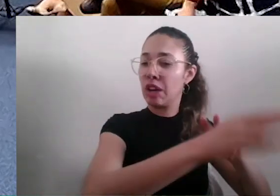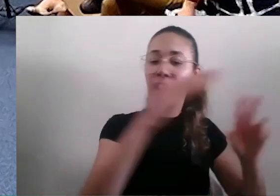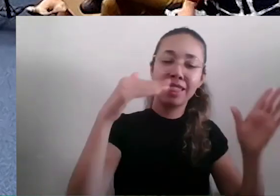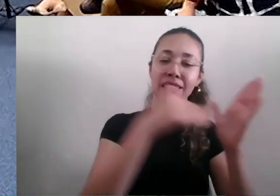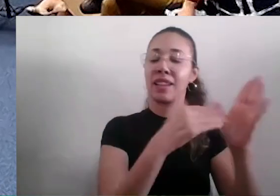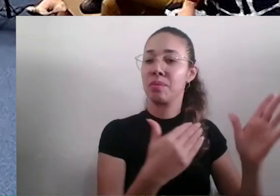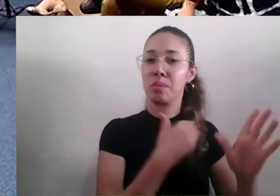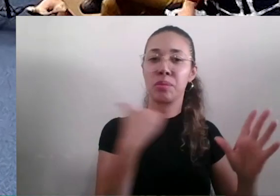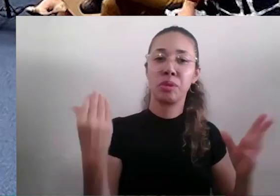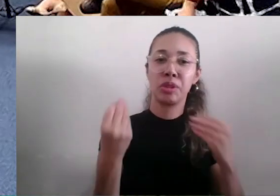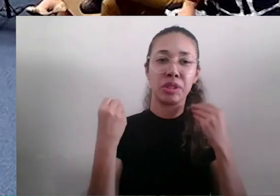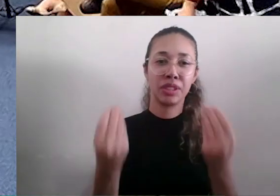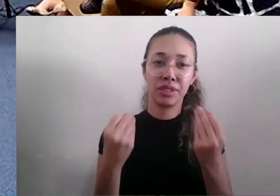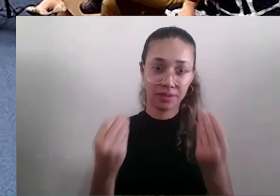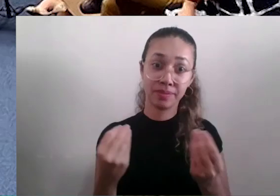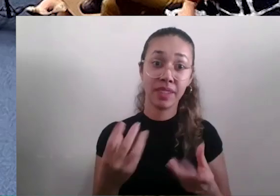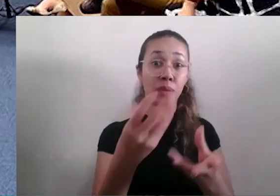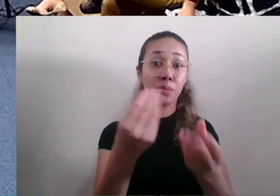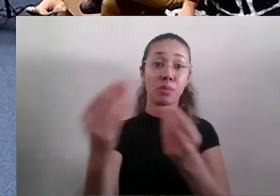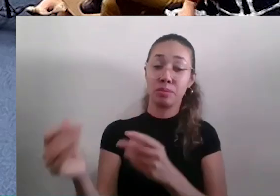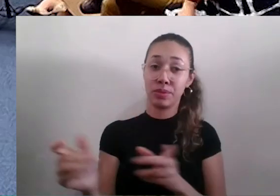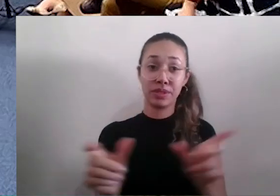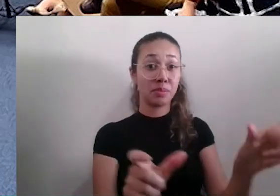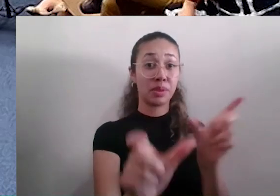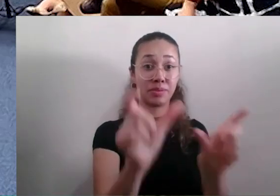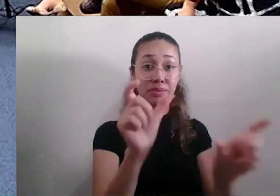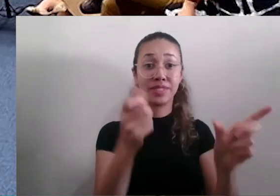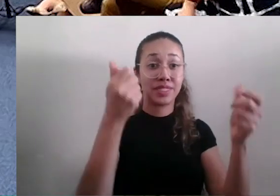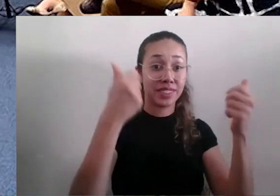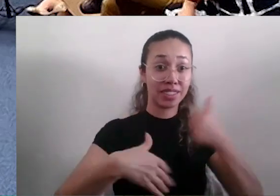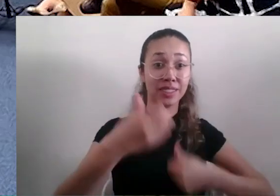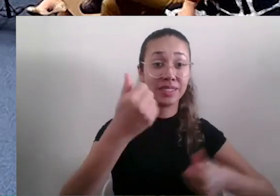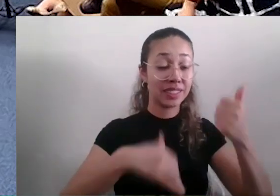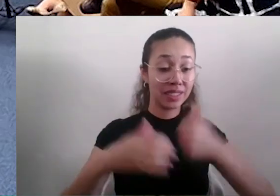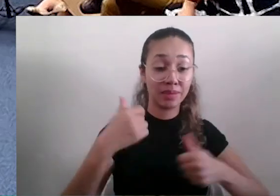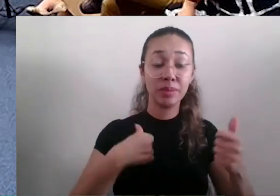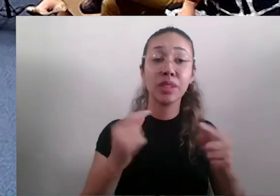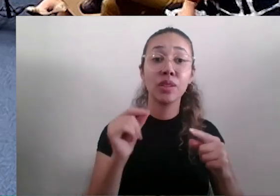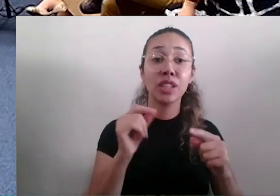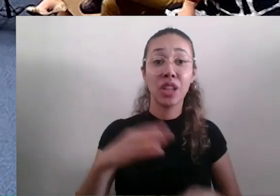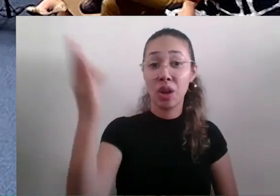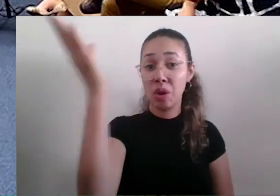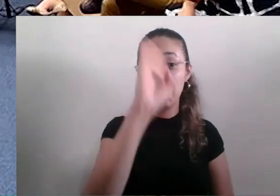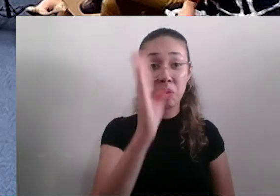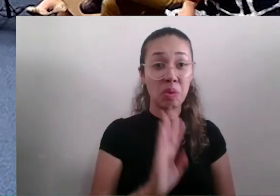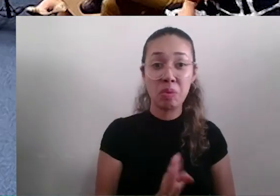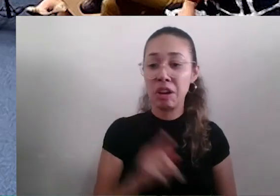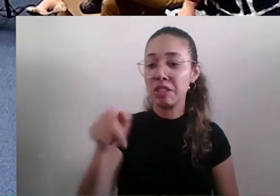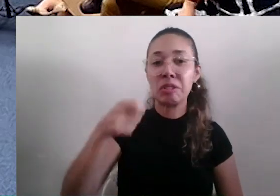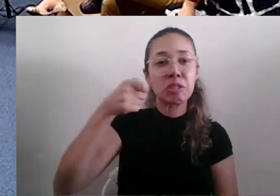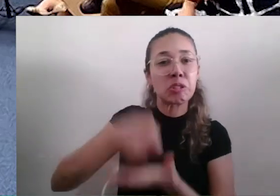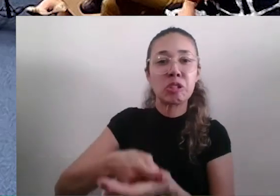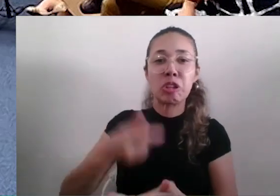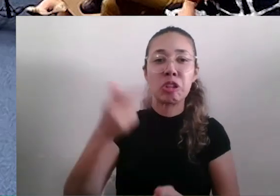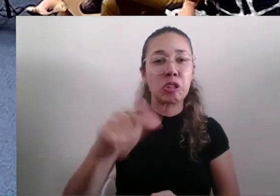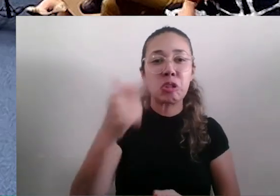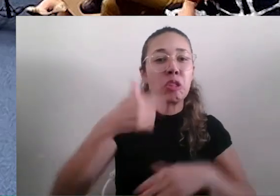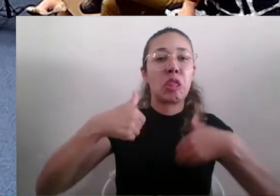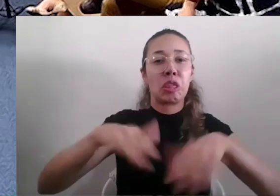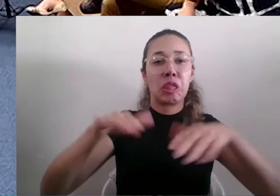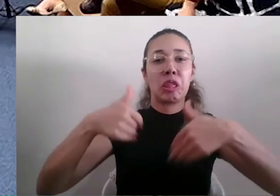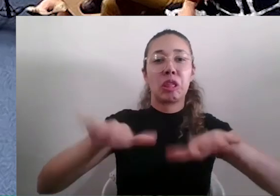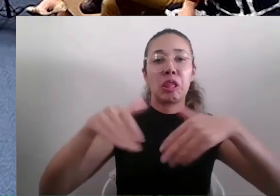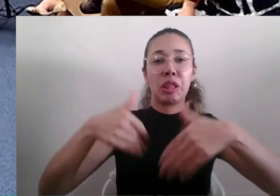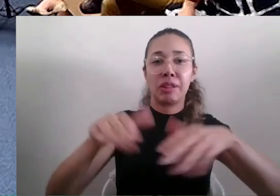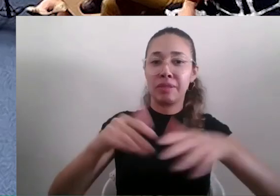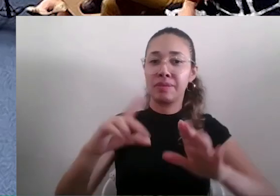que que eh que me enlouquece que eu tenho que respirar assim quando eu o Brasil é o país da impunidade diz escuta o Brasil é o país da impunidade e é o país